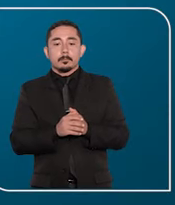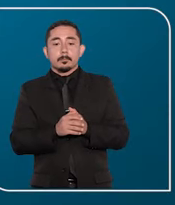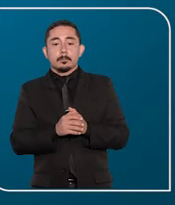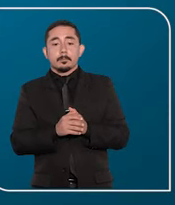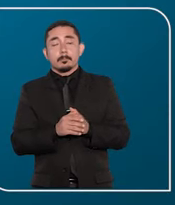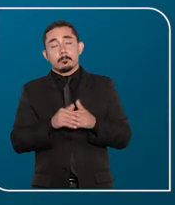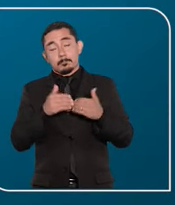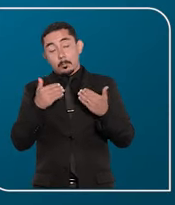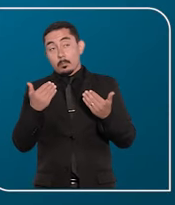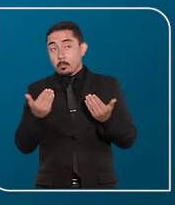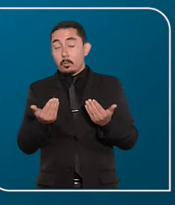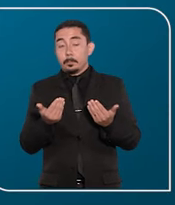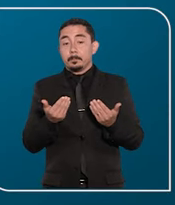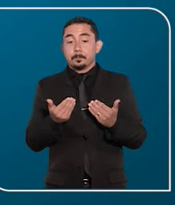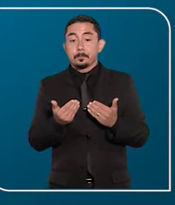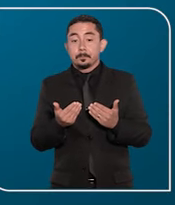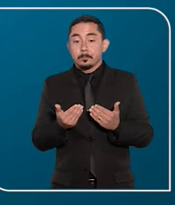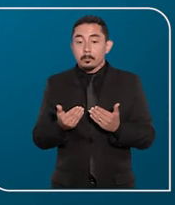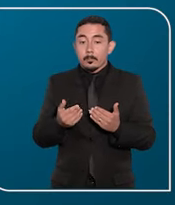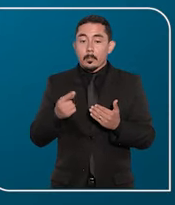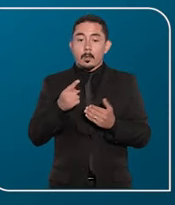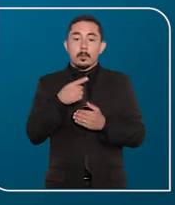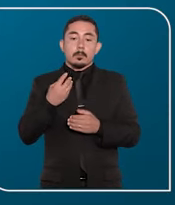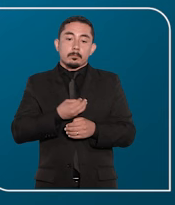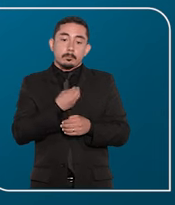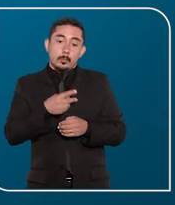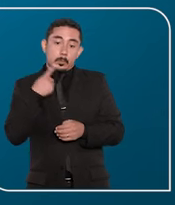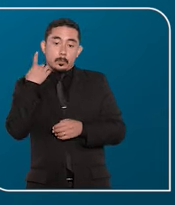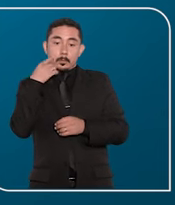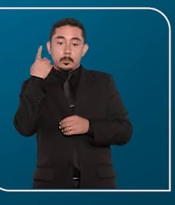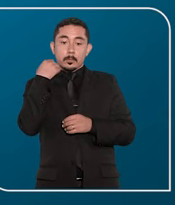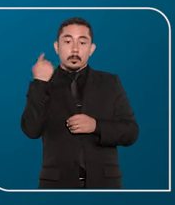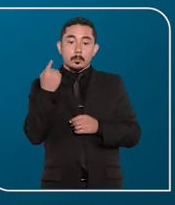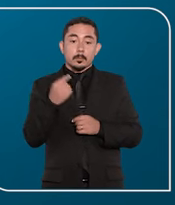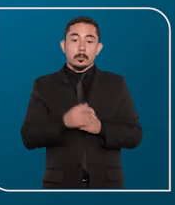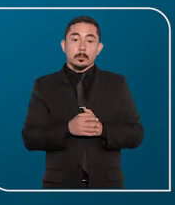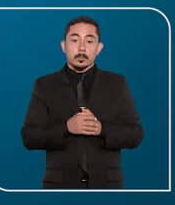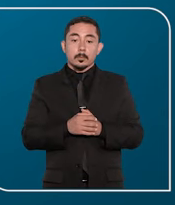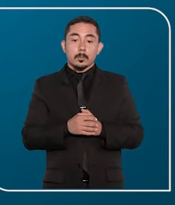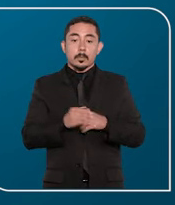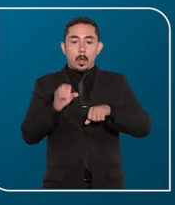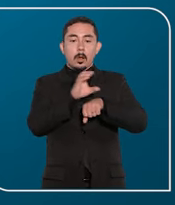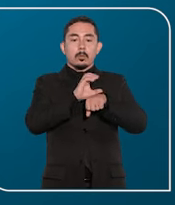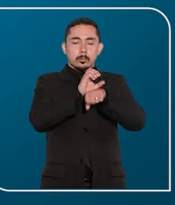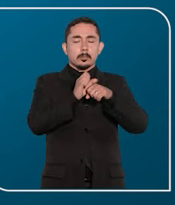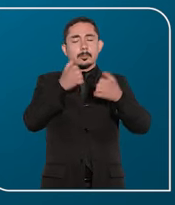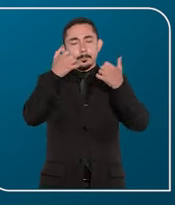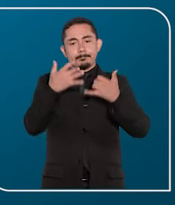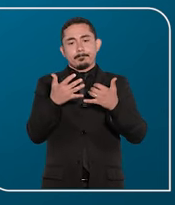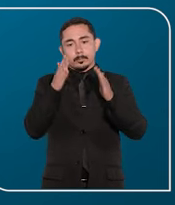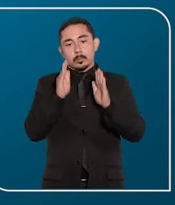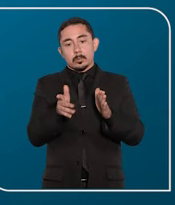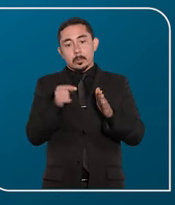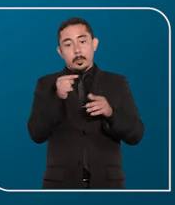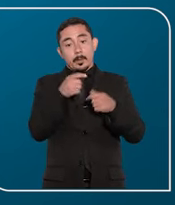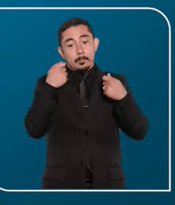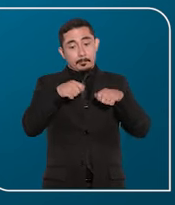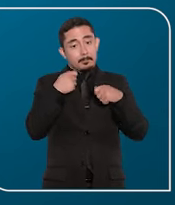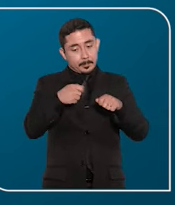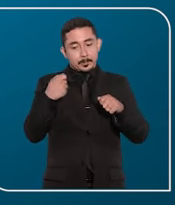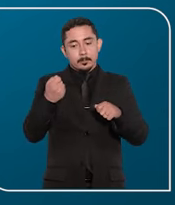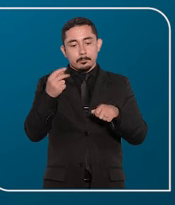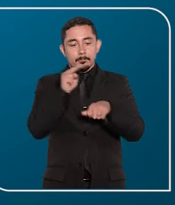Fátima, a presença do advogado, a própria Constituição define, né? Ela é essencial para a realização da justiça